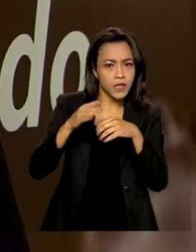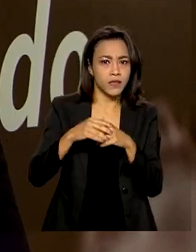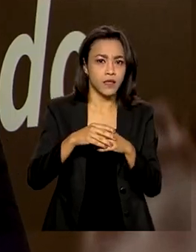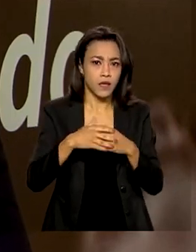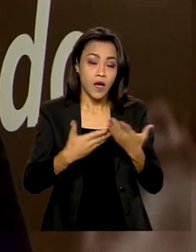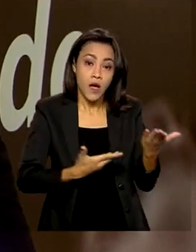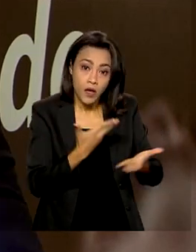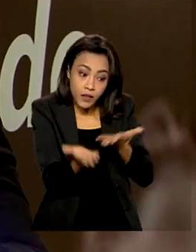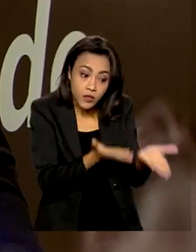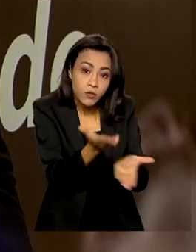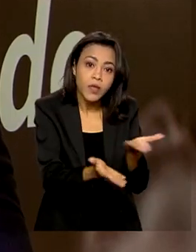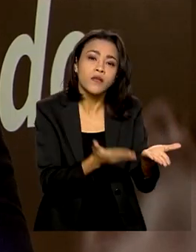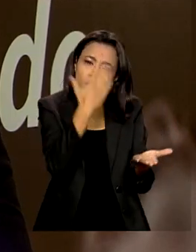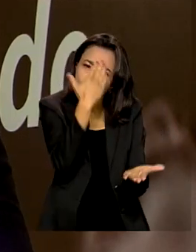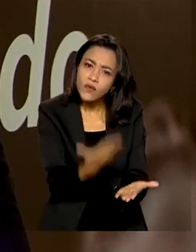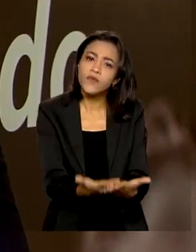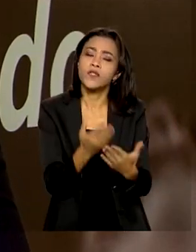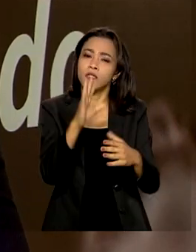de atendimento confie no SUS Procure um